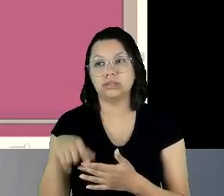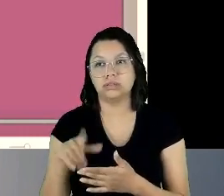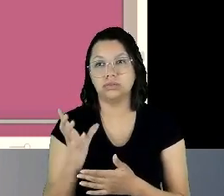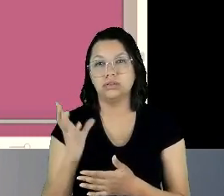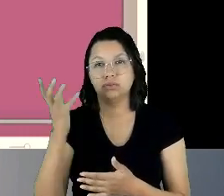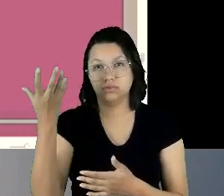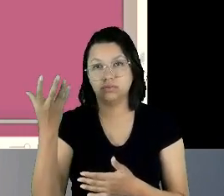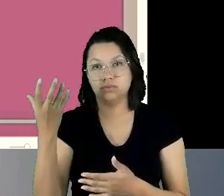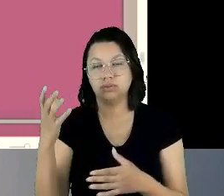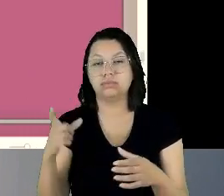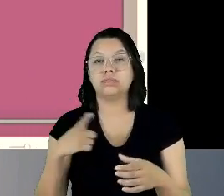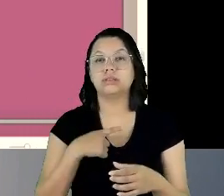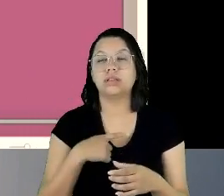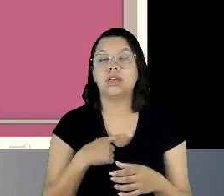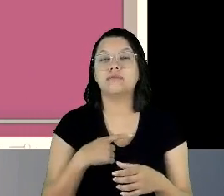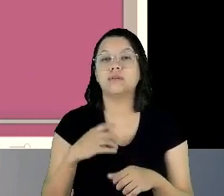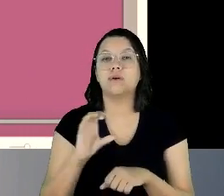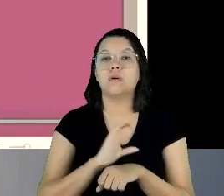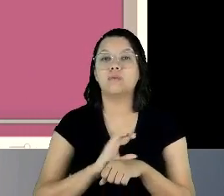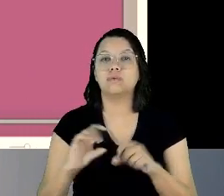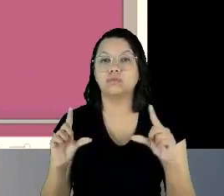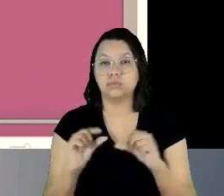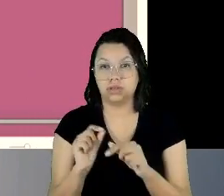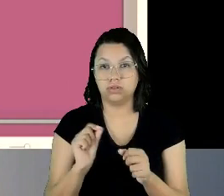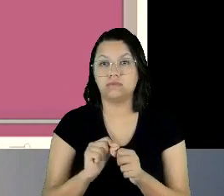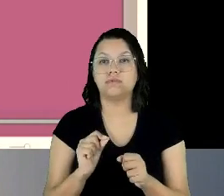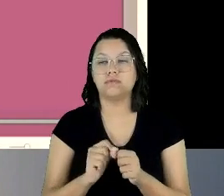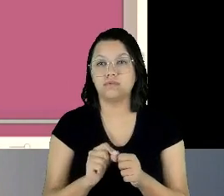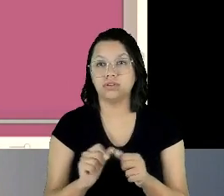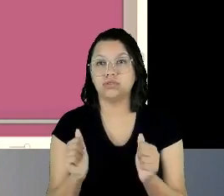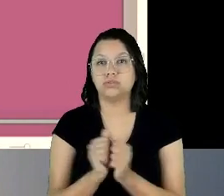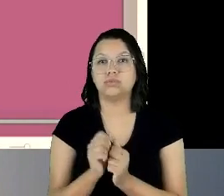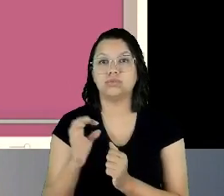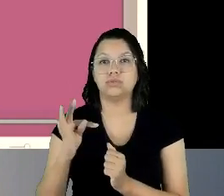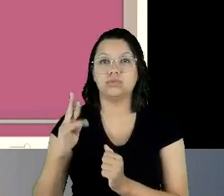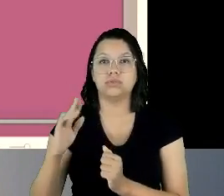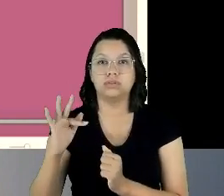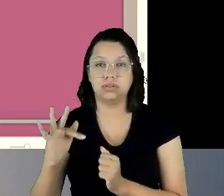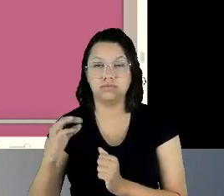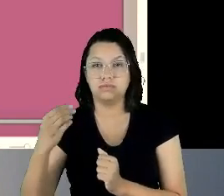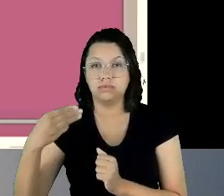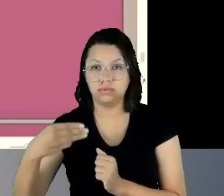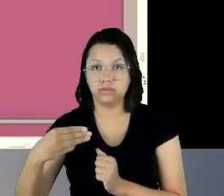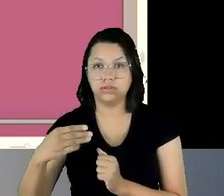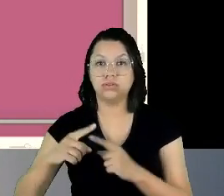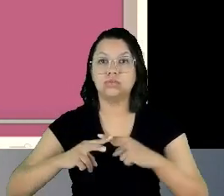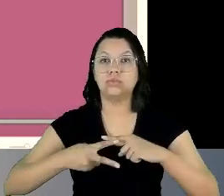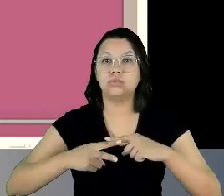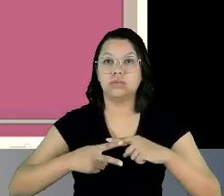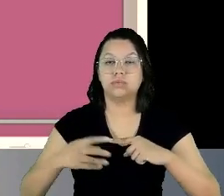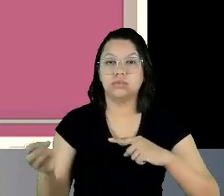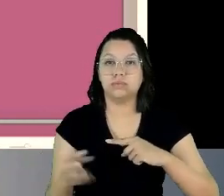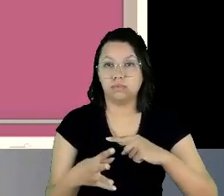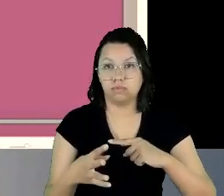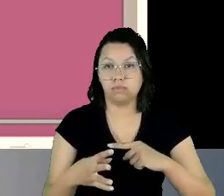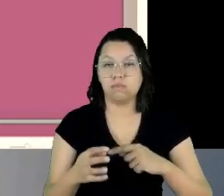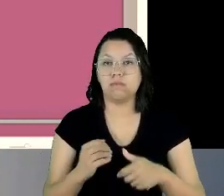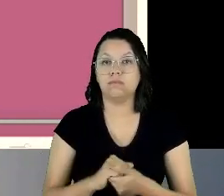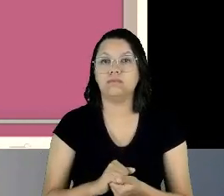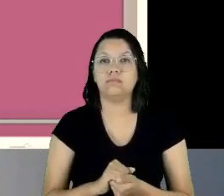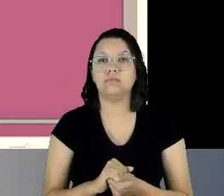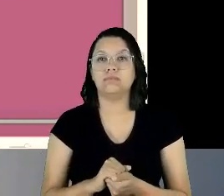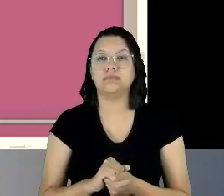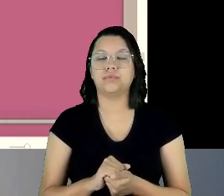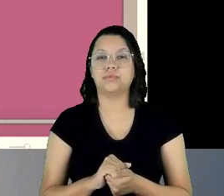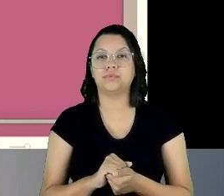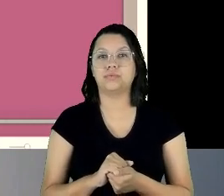solução, a gente teve um workshop que foi realizado, né, no tribunal, no TRF3, no Laboratório de Inovação e